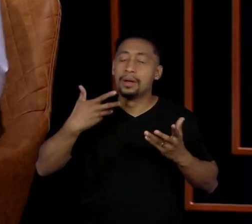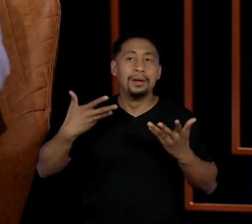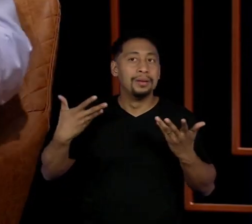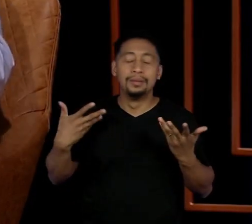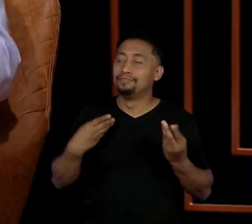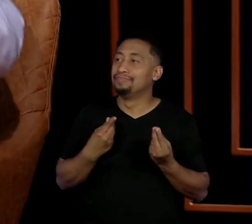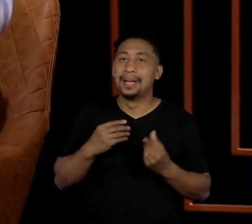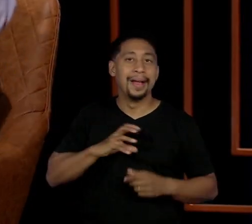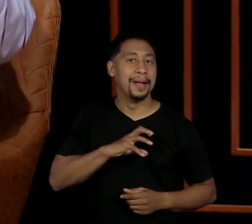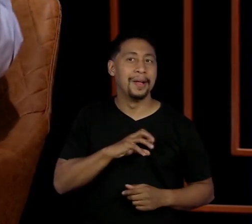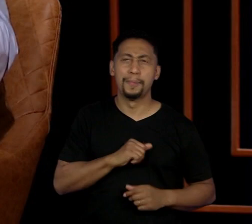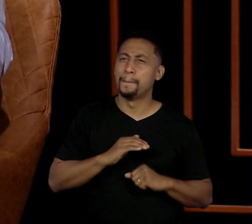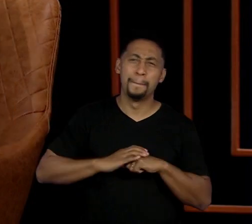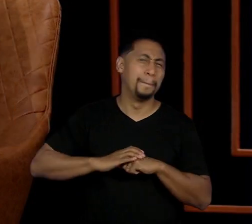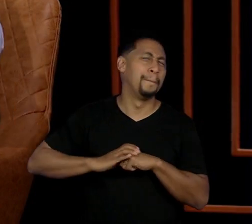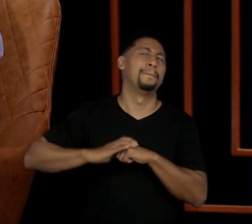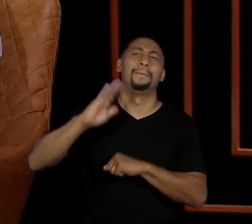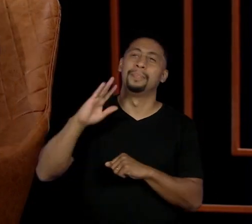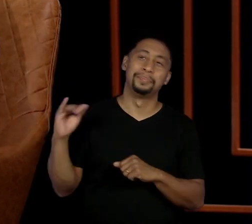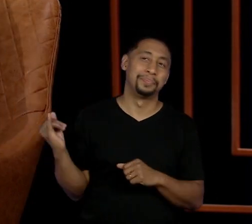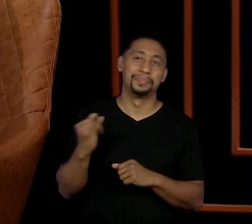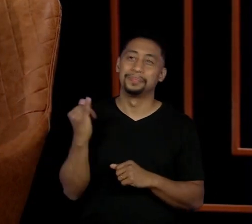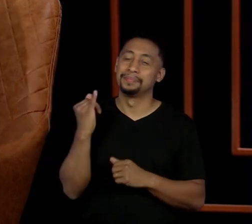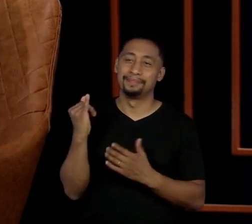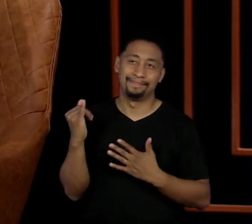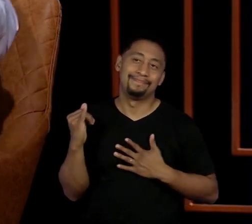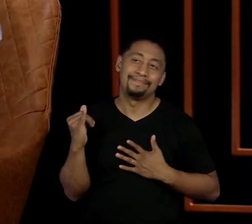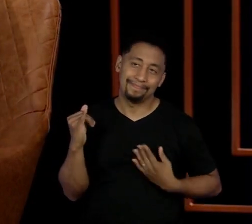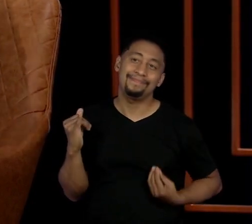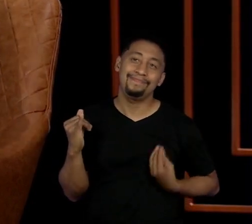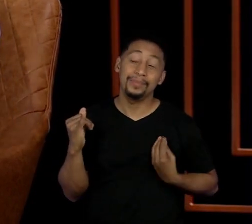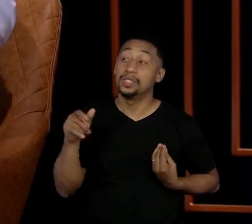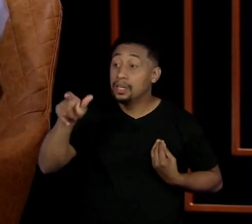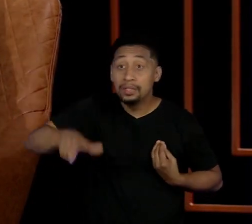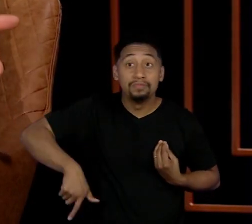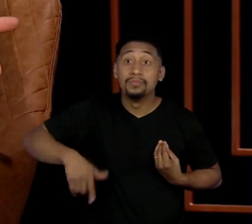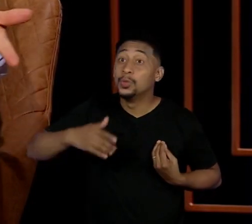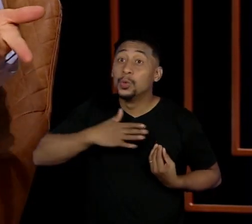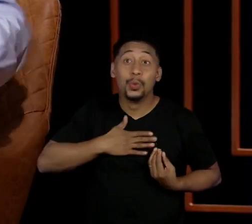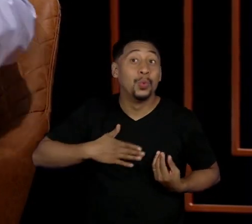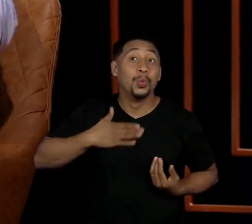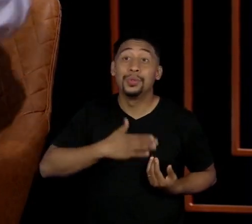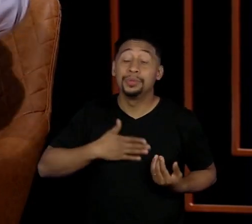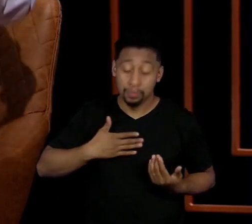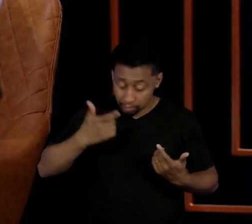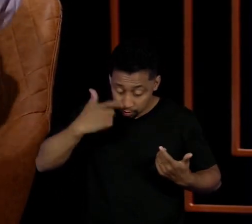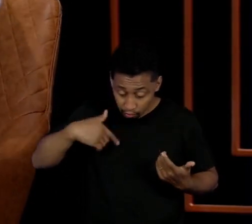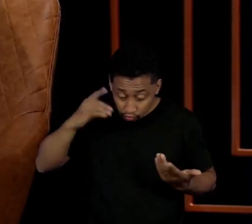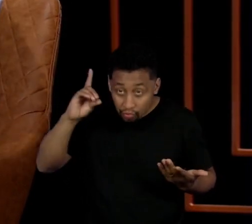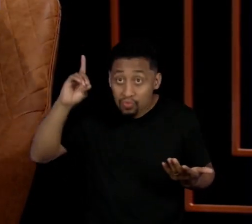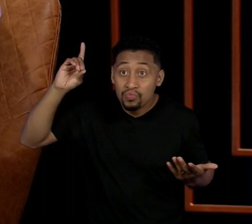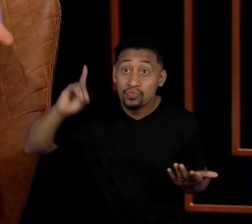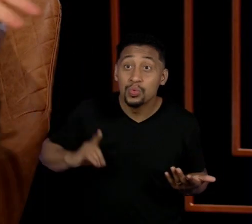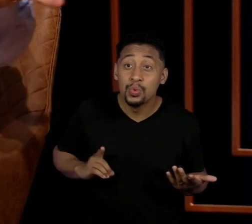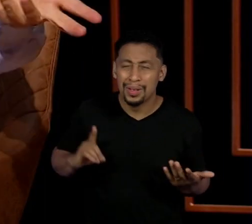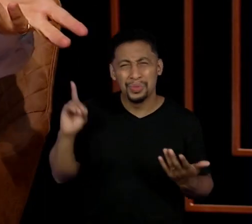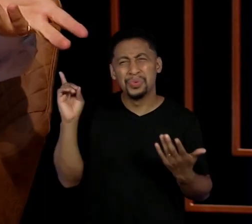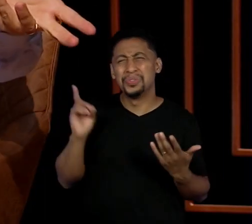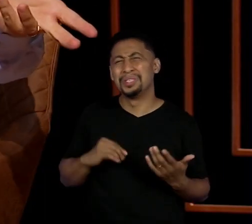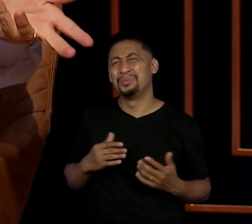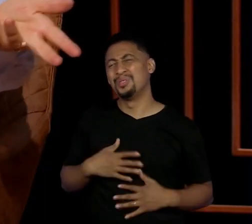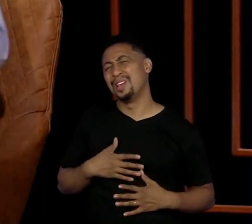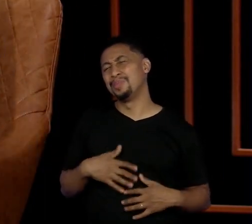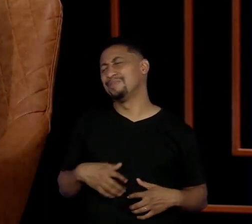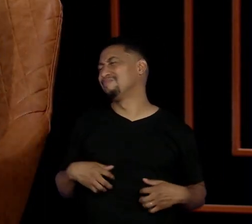mais importante, uma das mais importantes da minha vida. Quando ela disse que gostou de uma direção minha, que eu sou um diretor meio vagabundo,